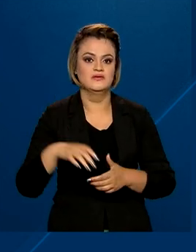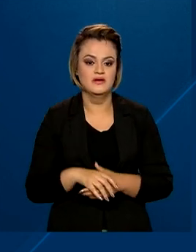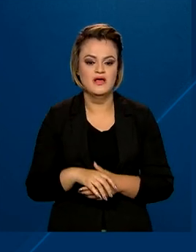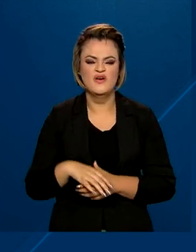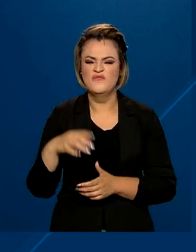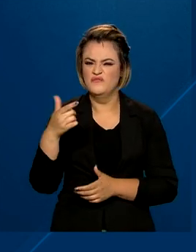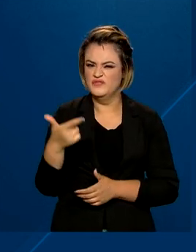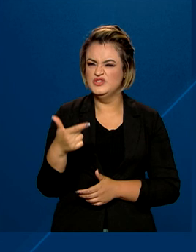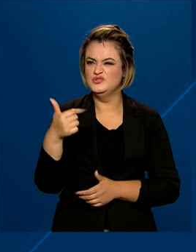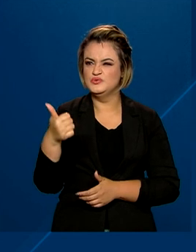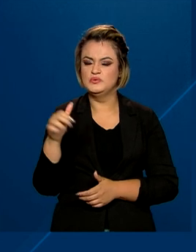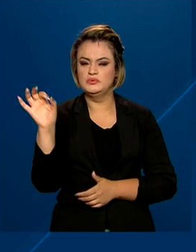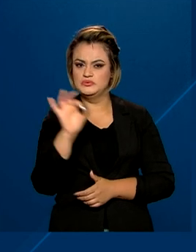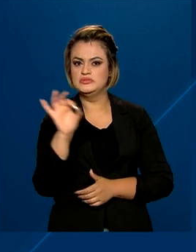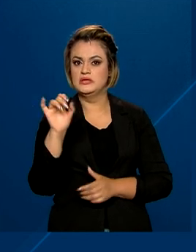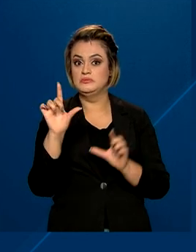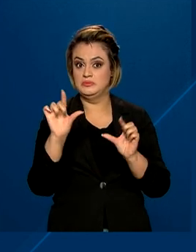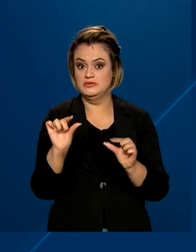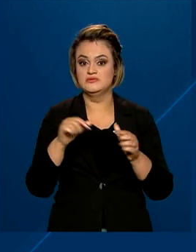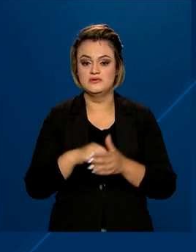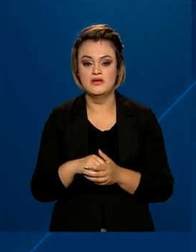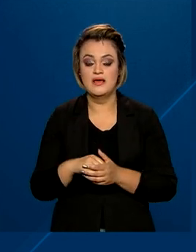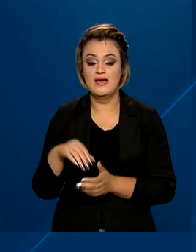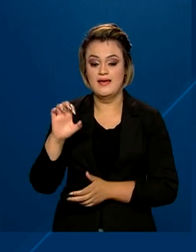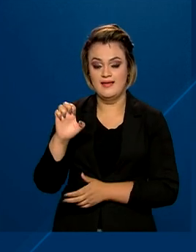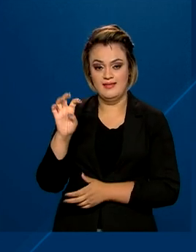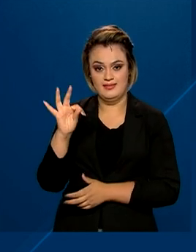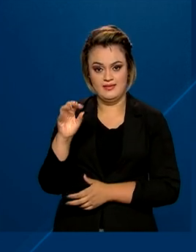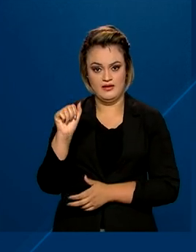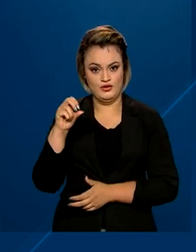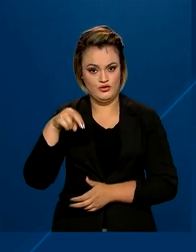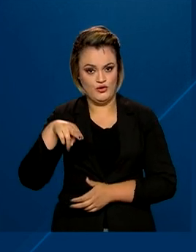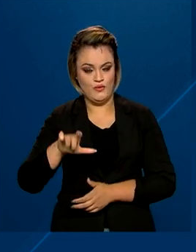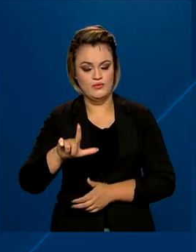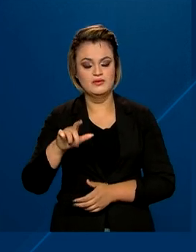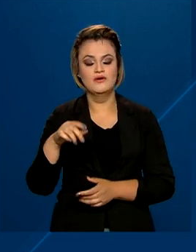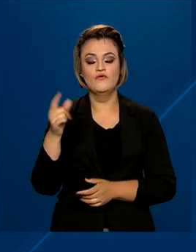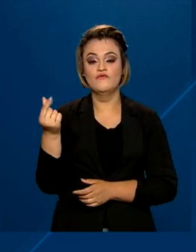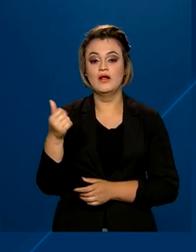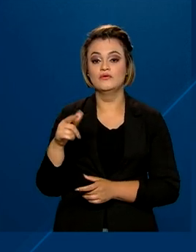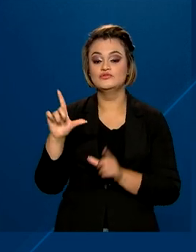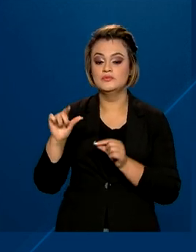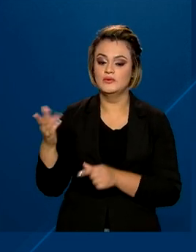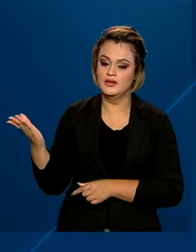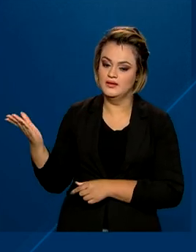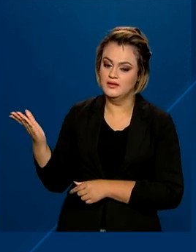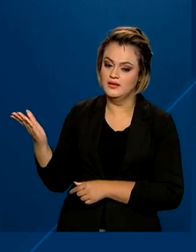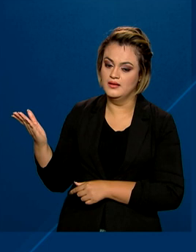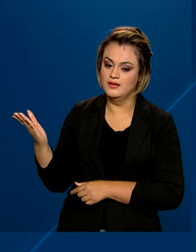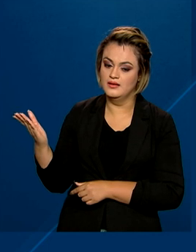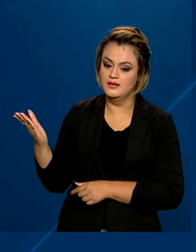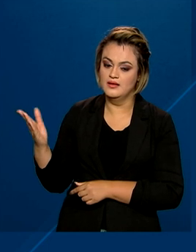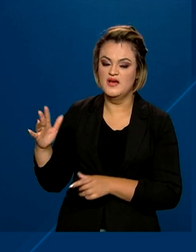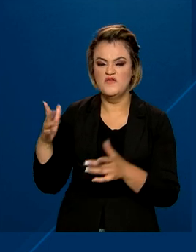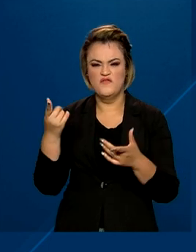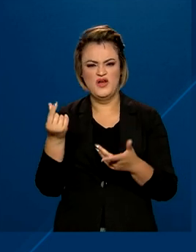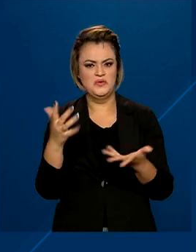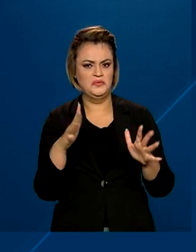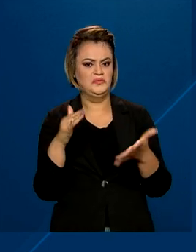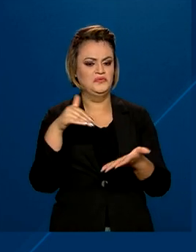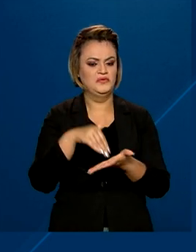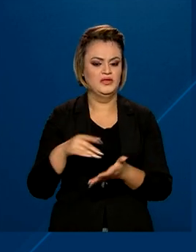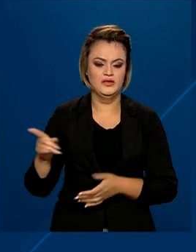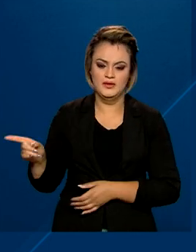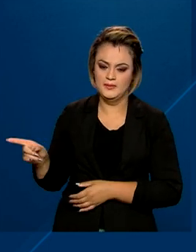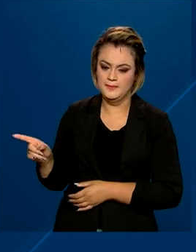de 21% a menos. No caso do etanol, são esperados 31 centavos de redução e um custo médio final